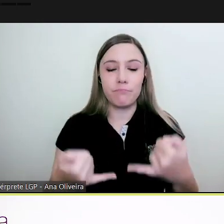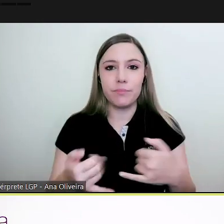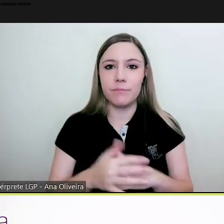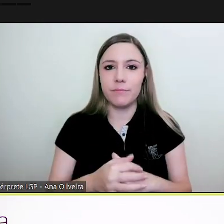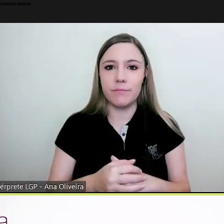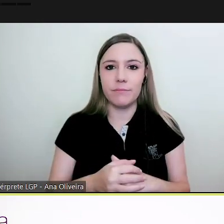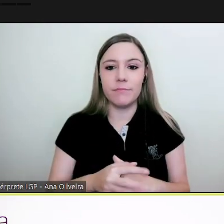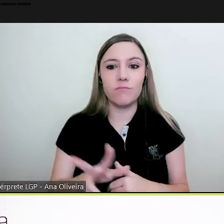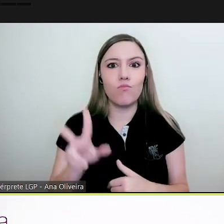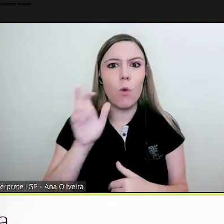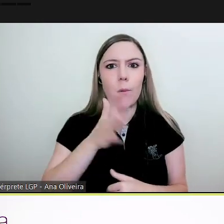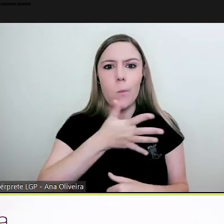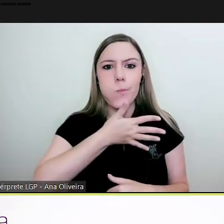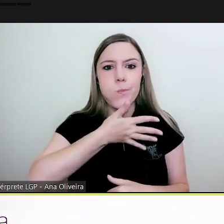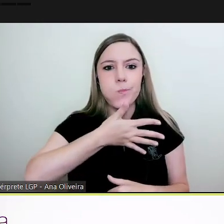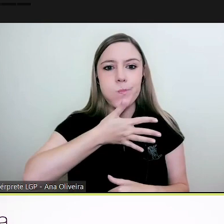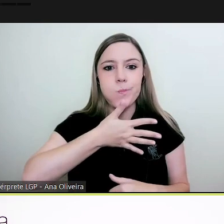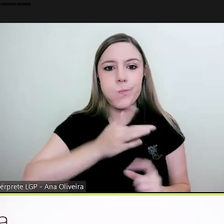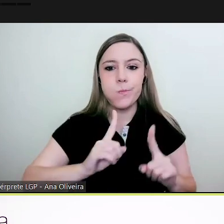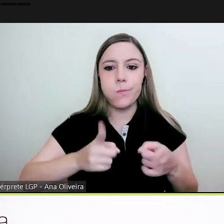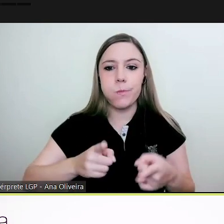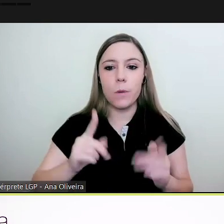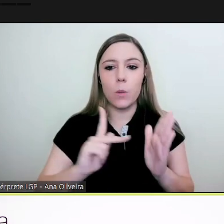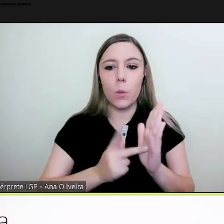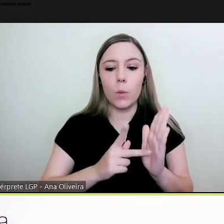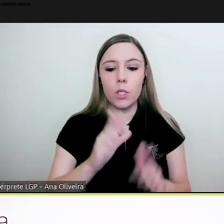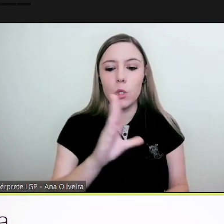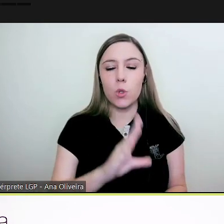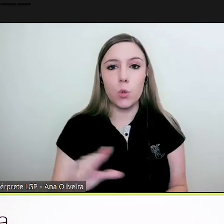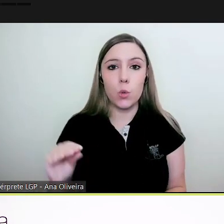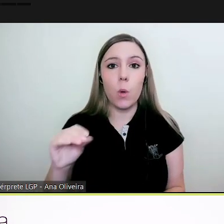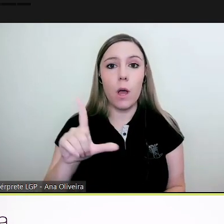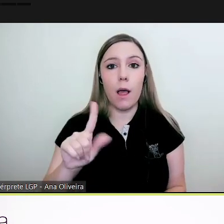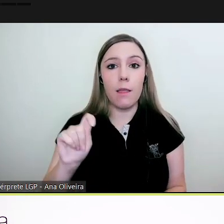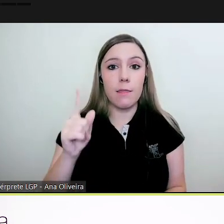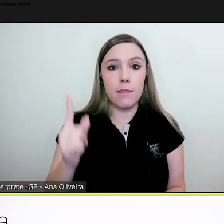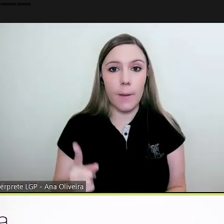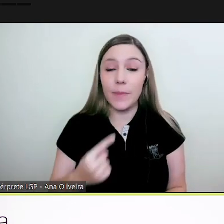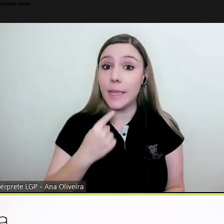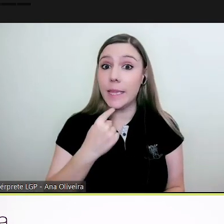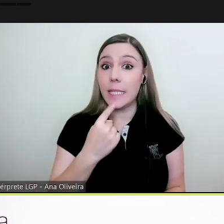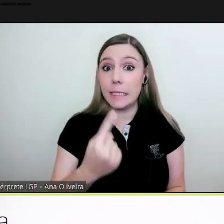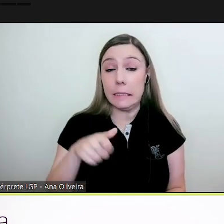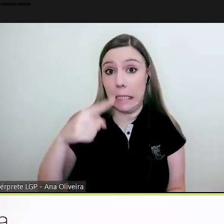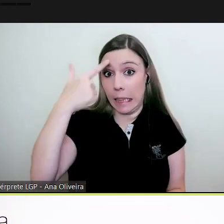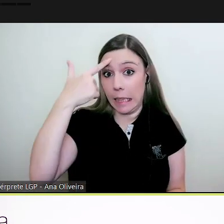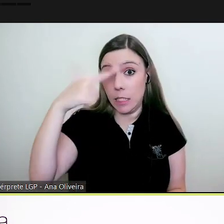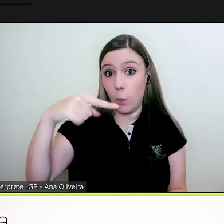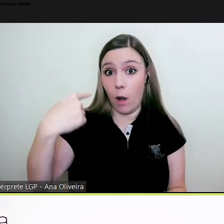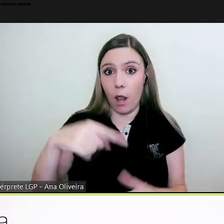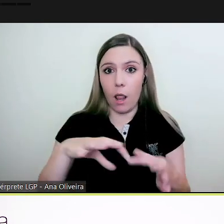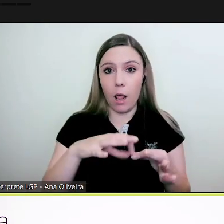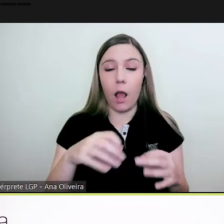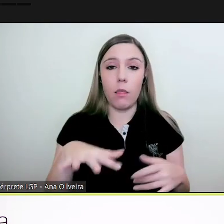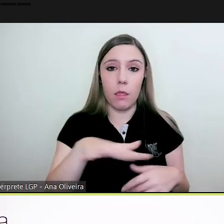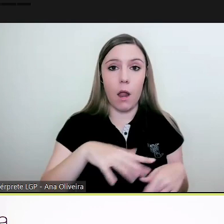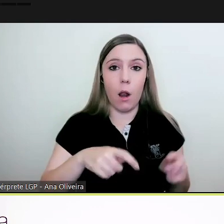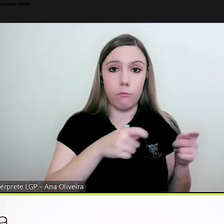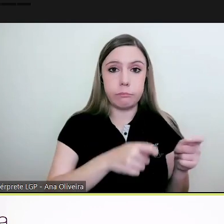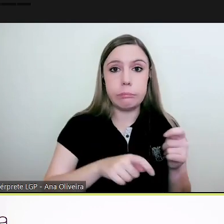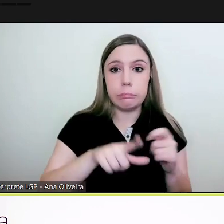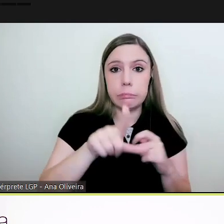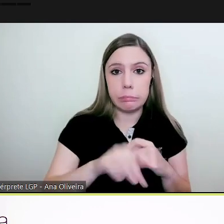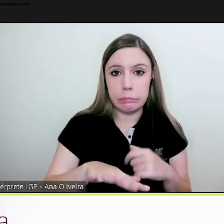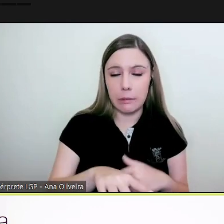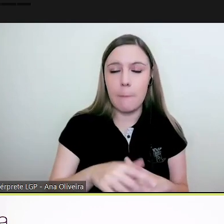intervenção inicial do engenheiro João Lé. Referir que é licenciado em Agronomia, na especialidade de Economia